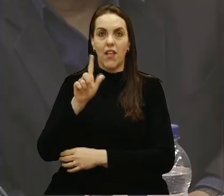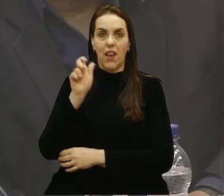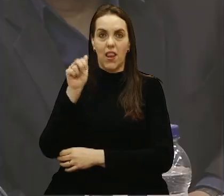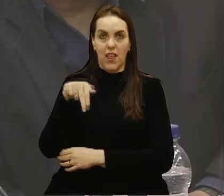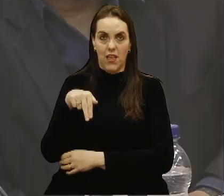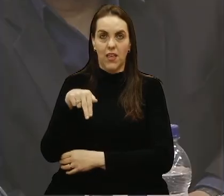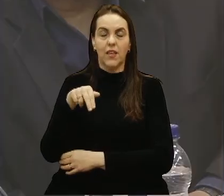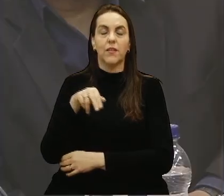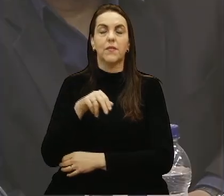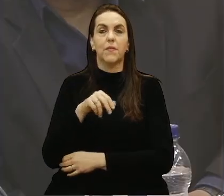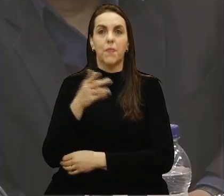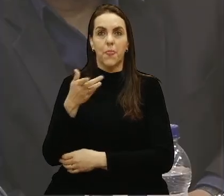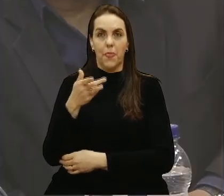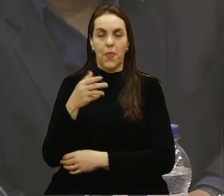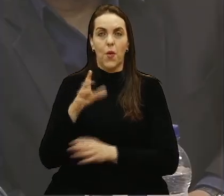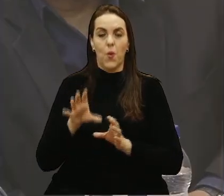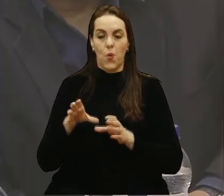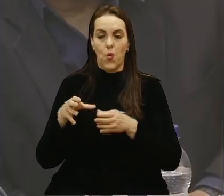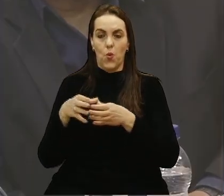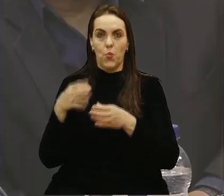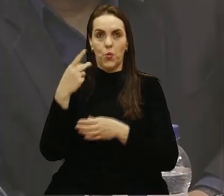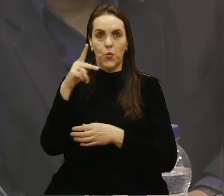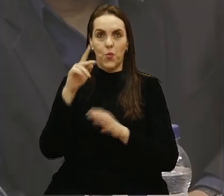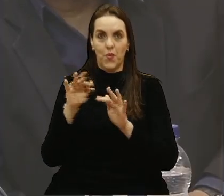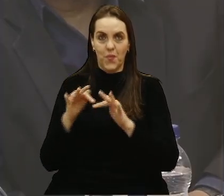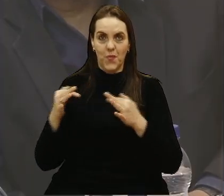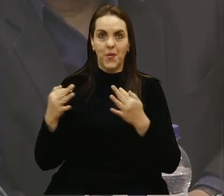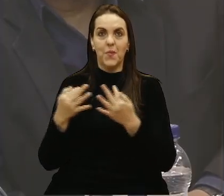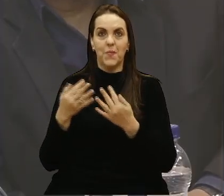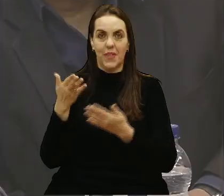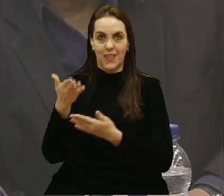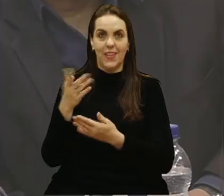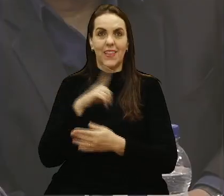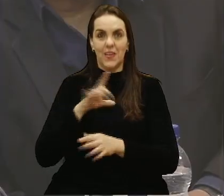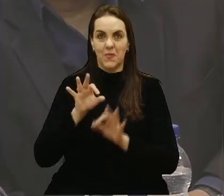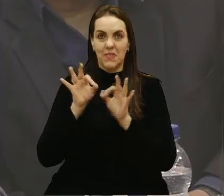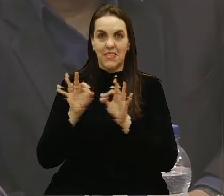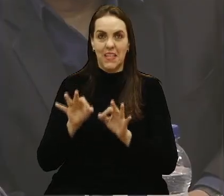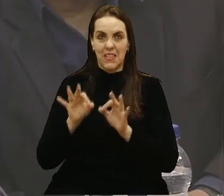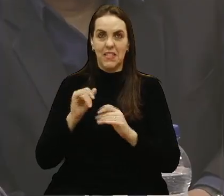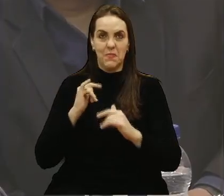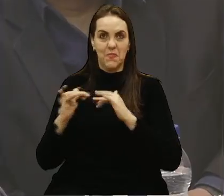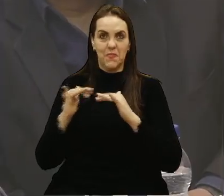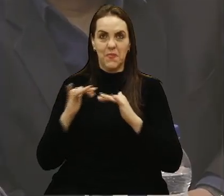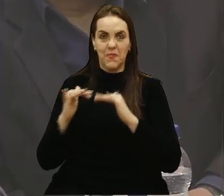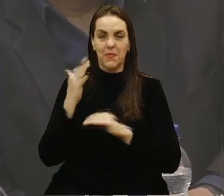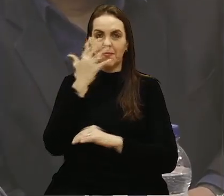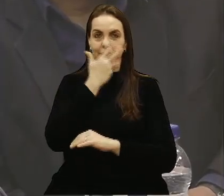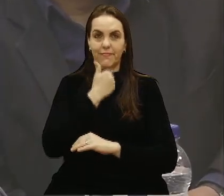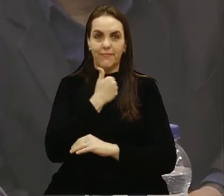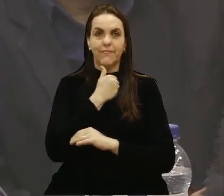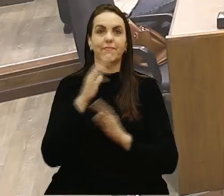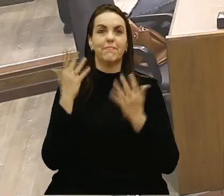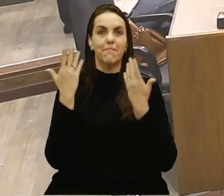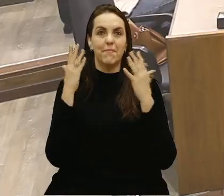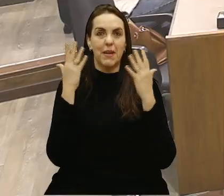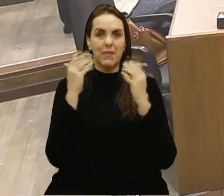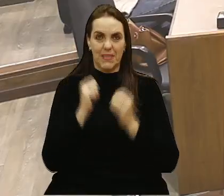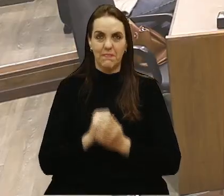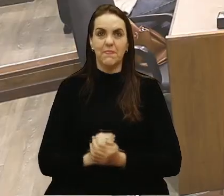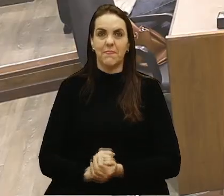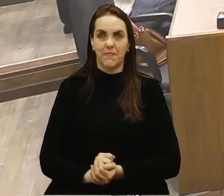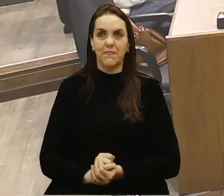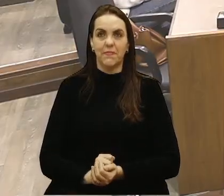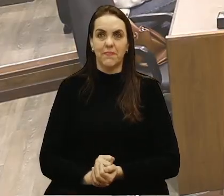Moraes, pelo grupo da sua família lá. Eu tenho certeza que vai ser um belo movimento, viu? Parabéns. Agora de